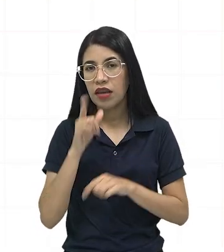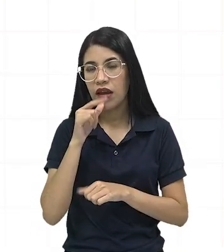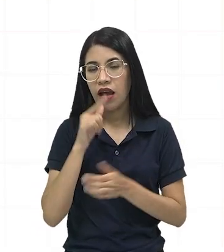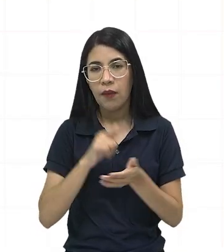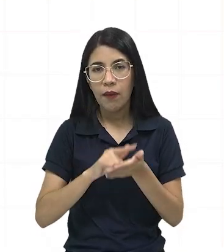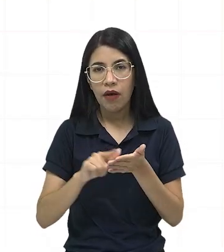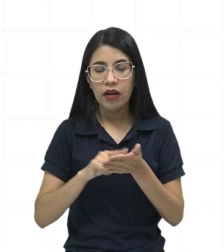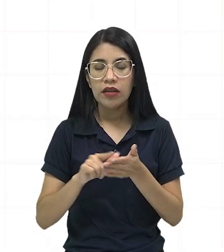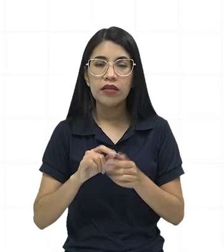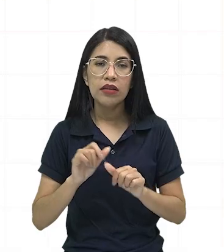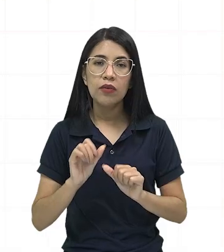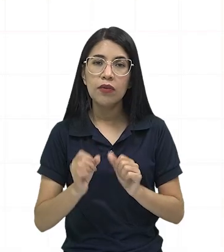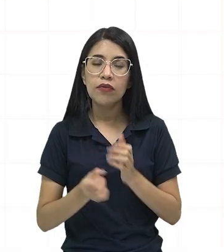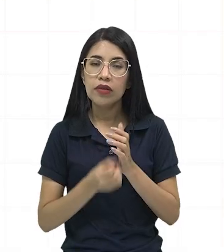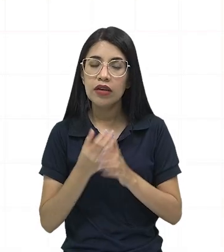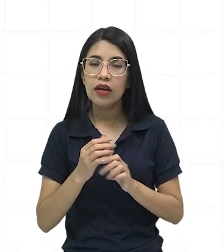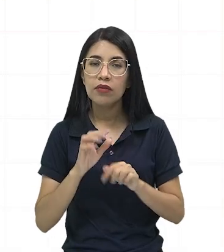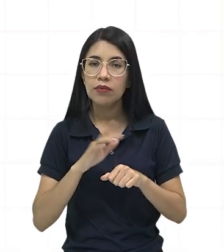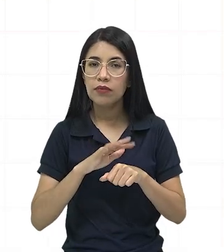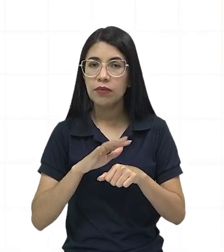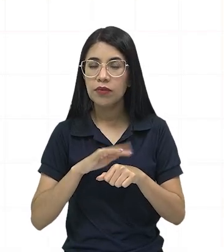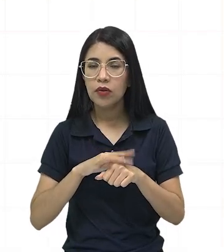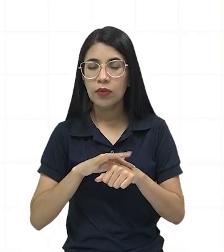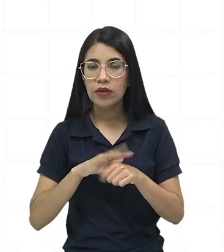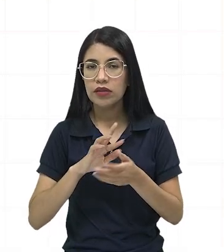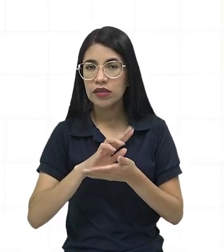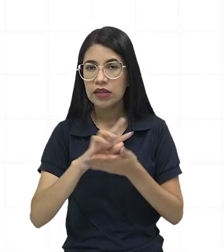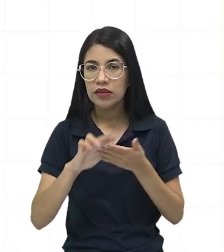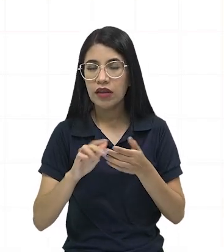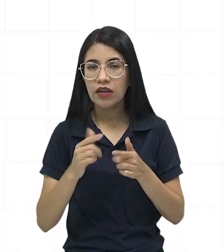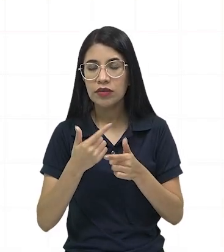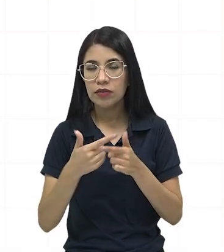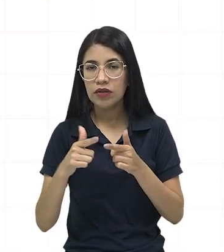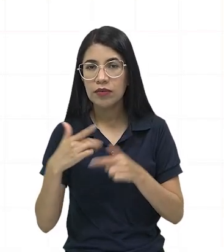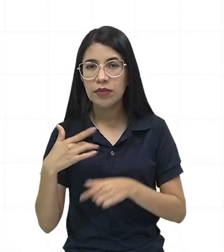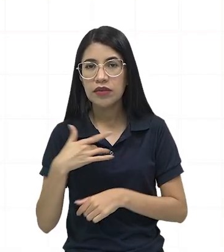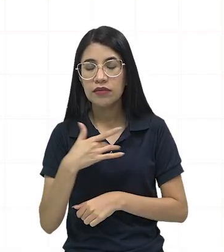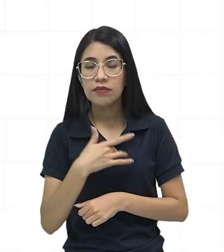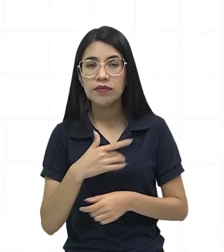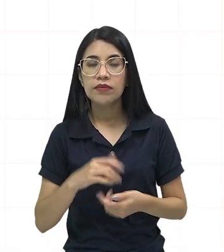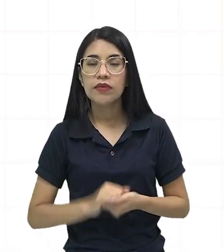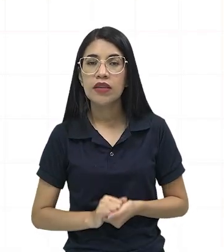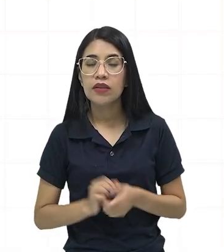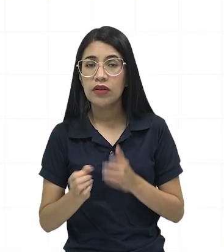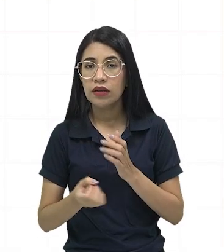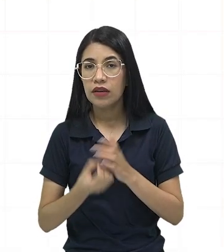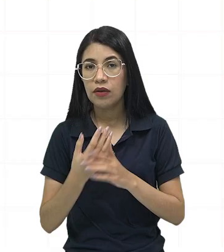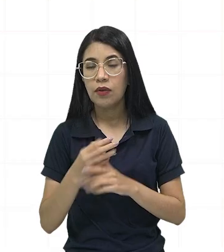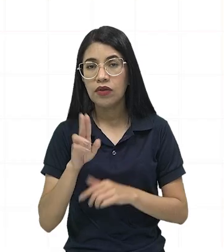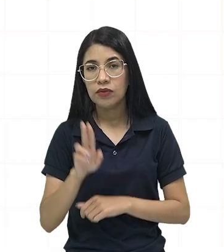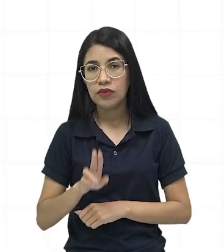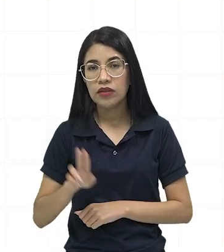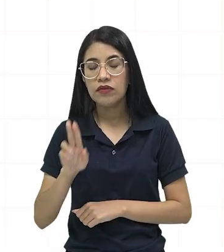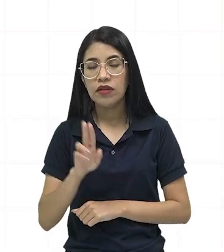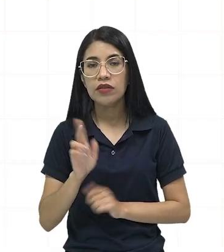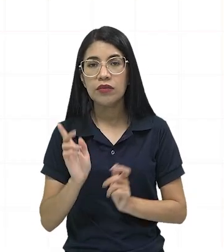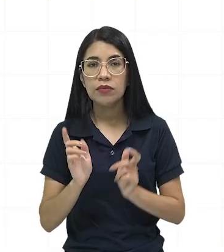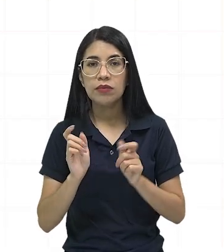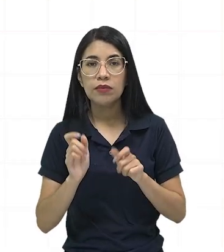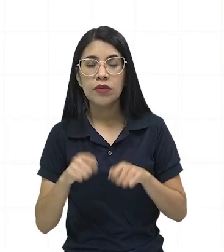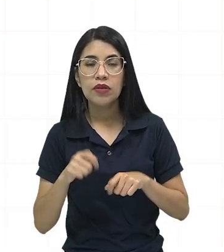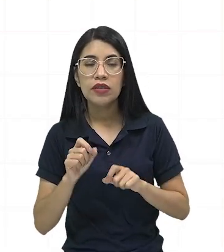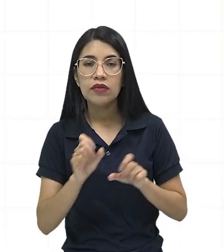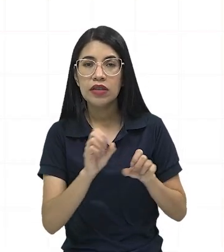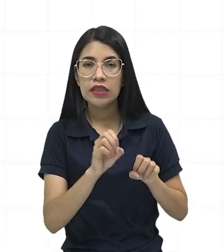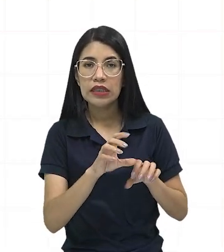gerando, né, muitos problemas de saúde. Então ele vai buscar criar essas universidades, né? Para que eles